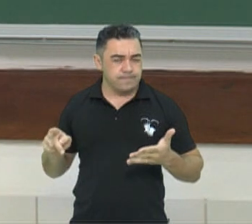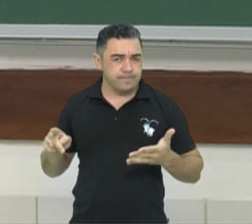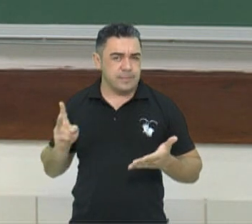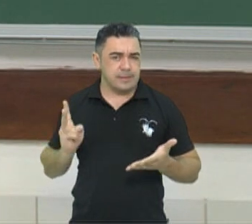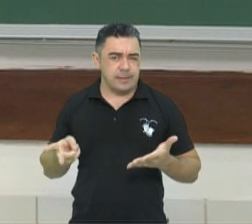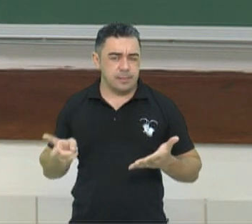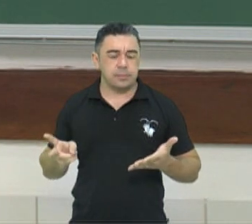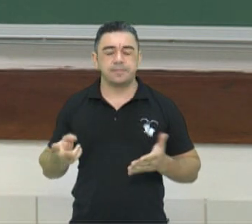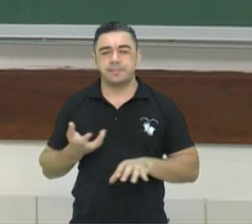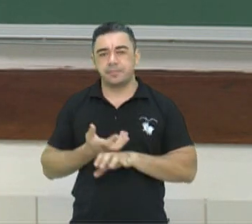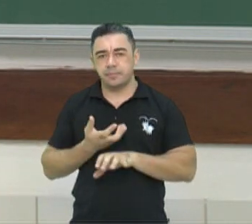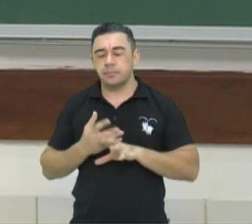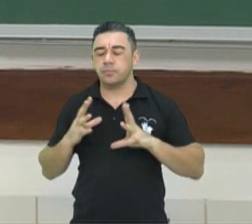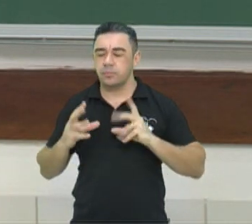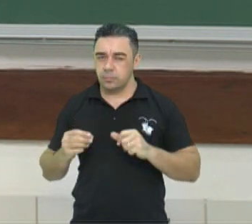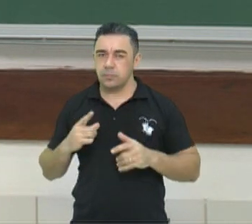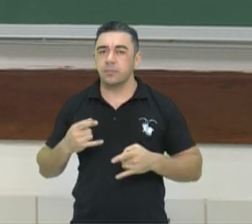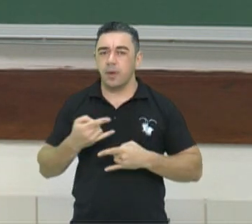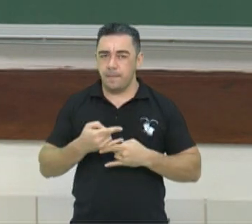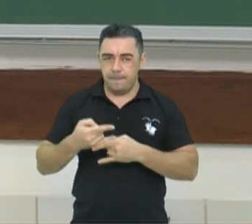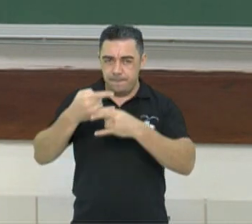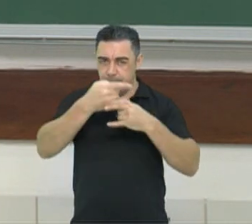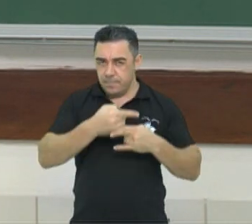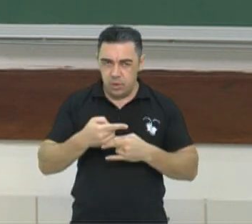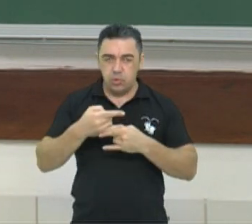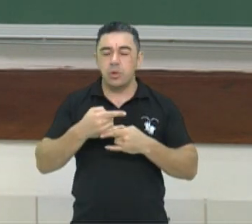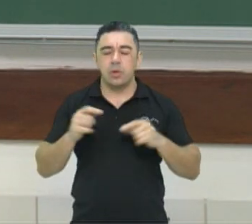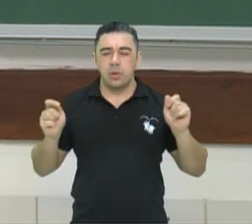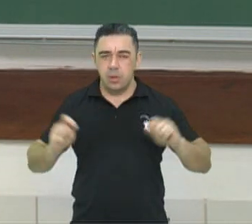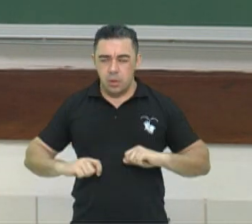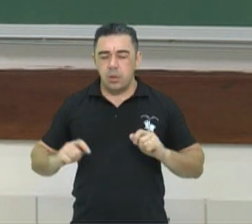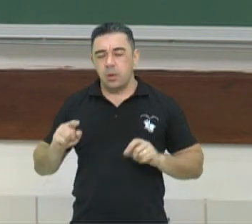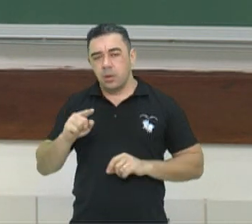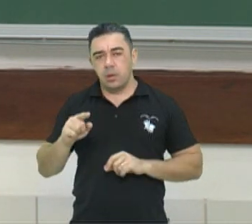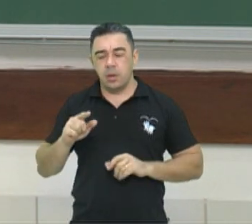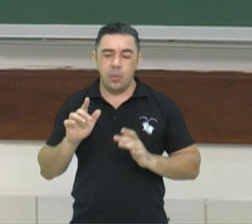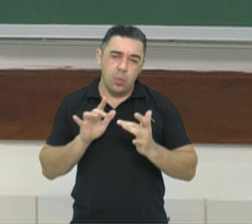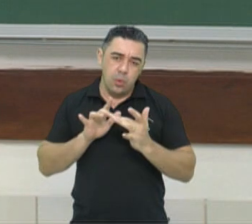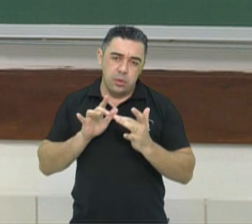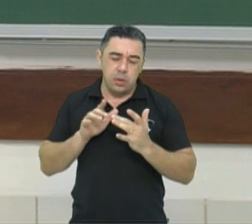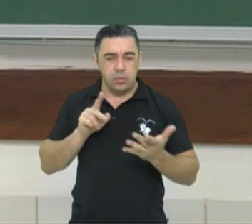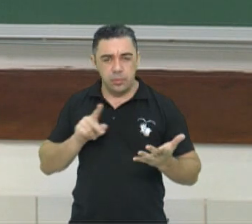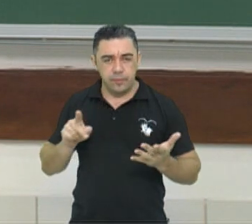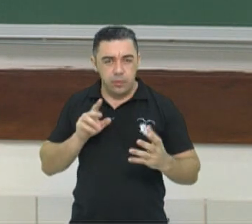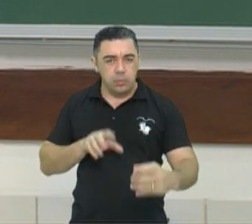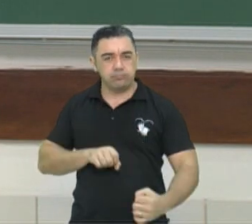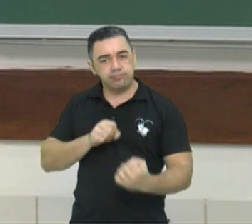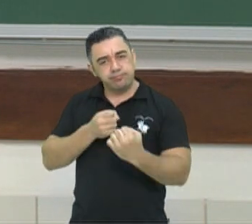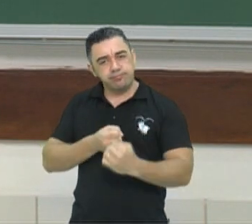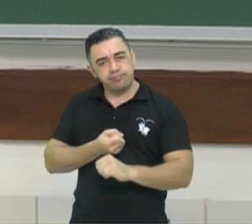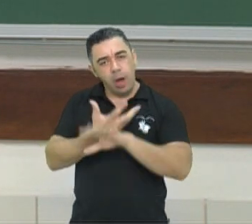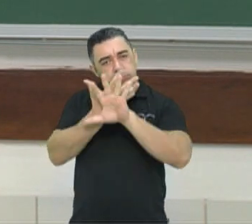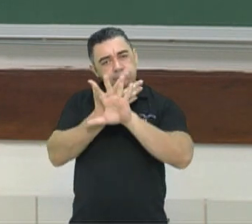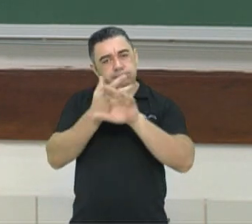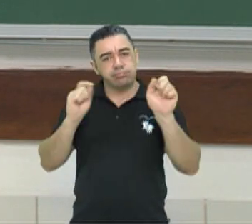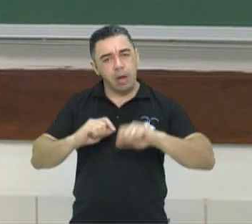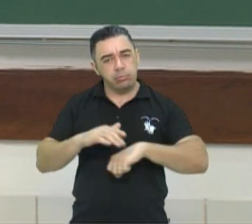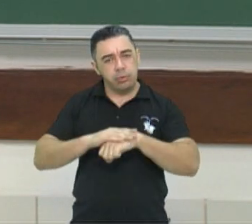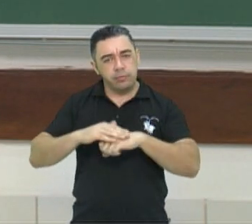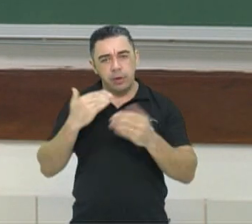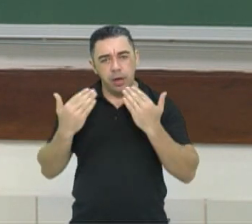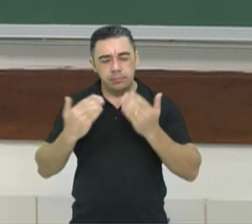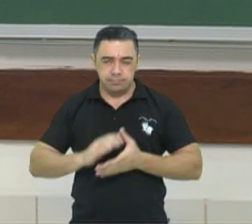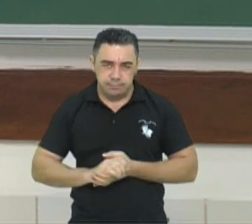as disciplinas nós temos o Meet. Assim é um contato, mais um tipo de contato que você tem com o teu professor, tá bom,